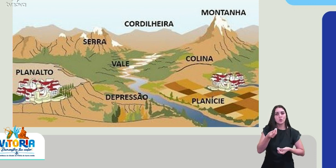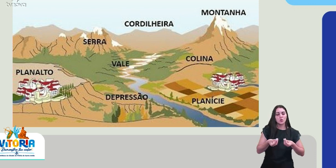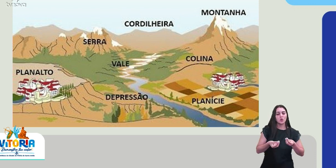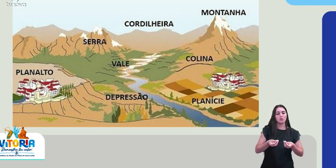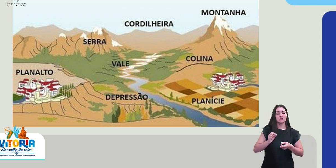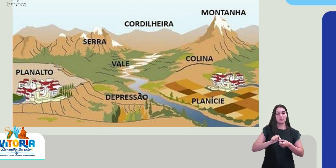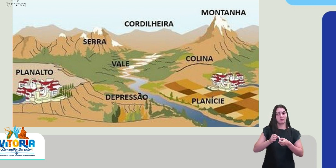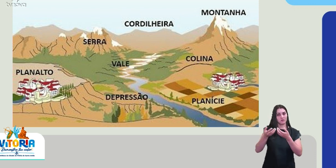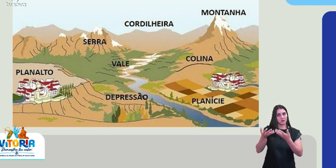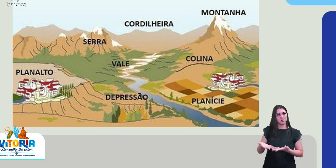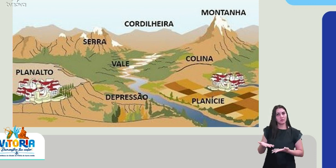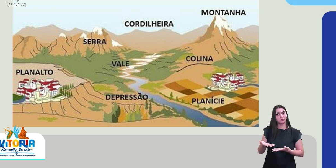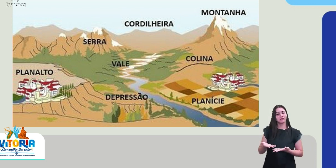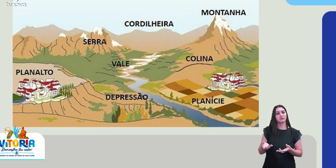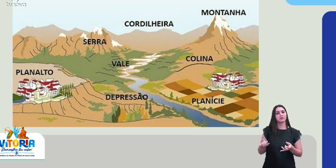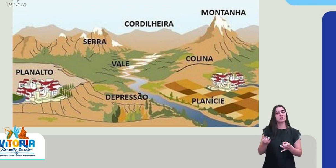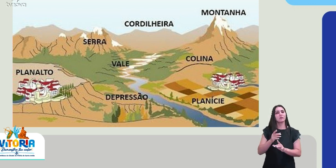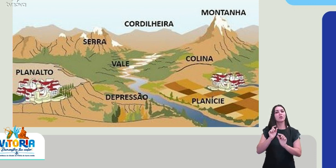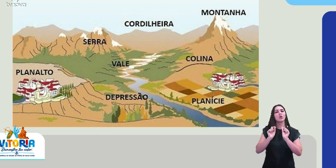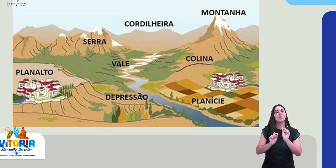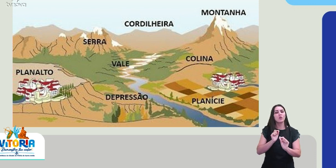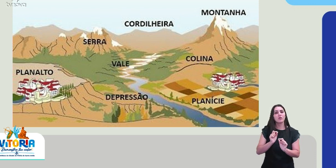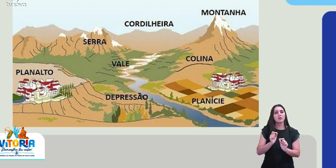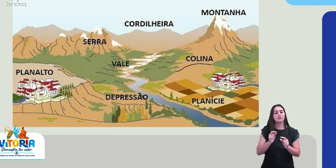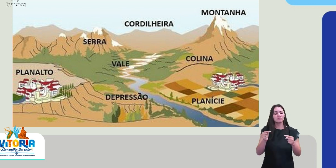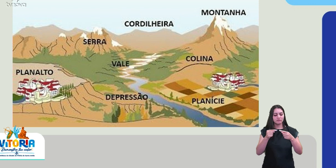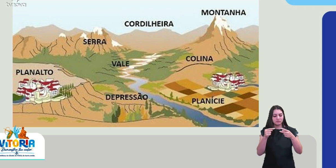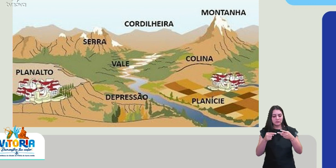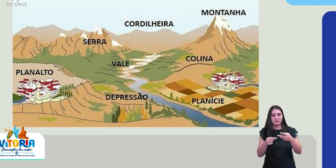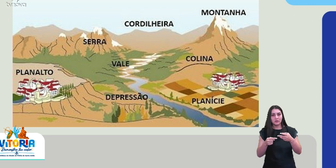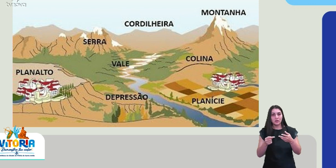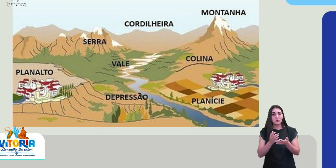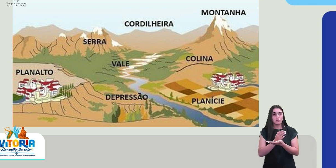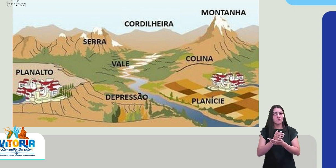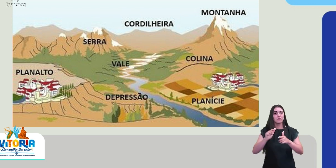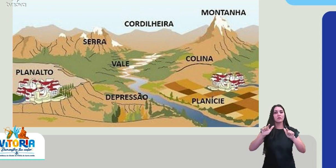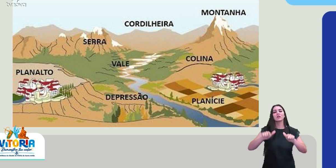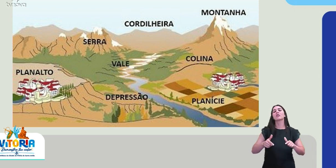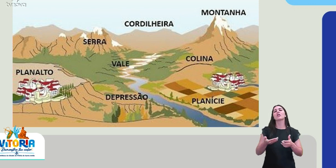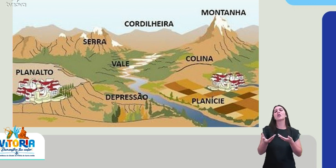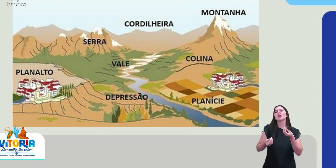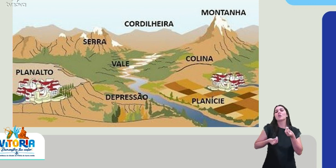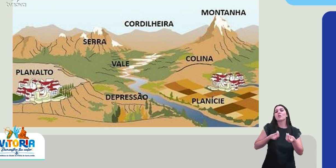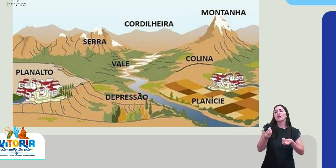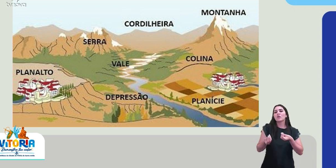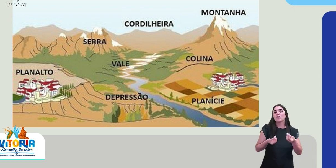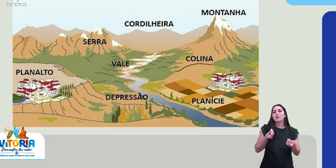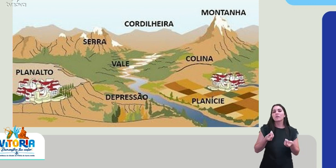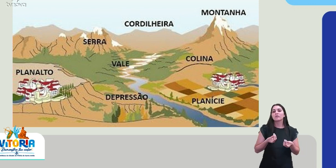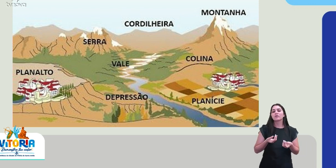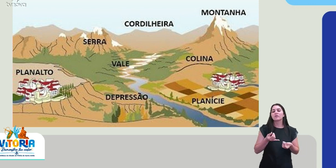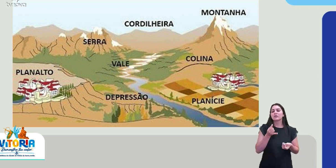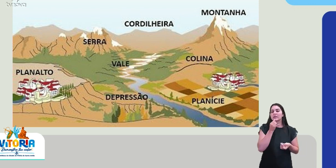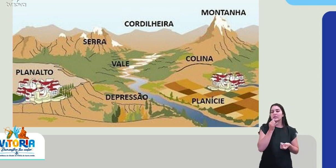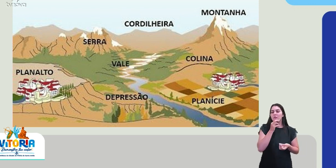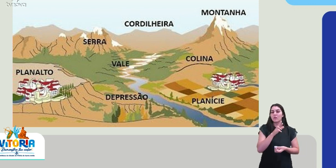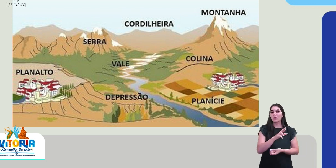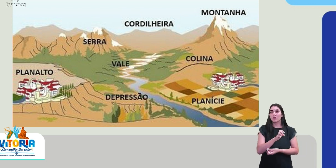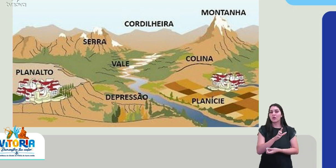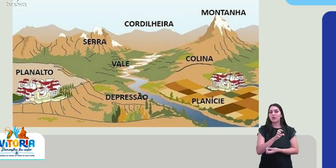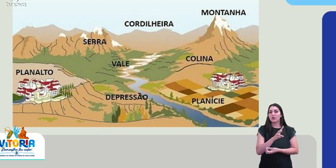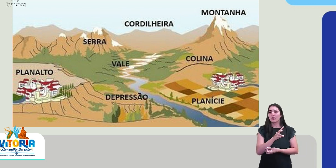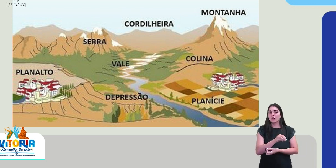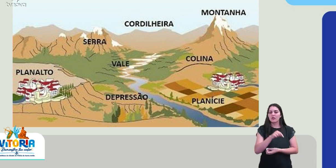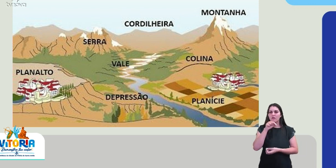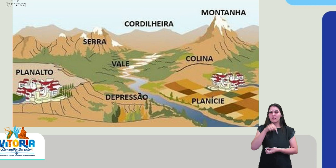formatos, você acaba identificando isso em qualquer lugar. Como será o relevo aqui de Vitória de Santo Antão? Você